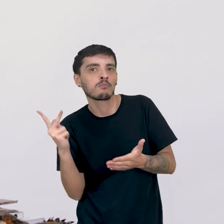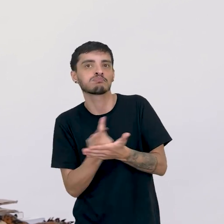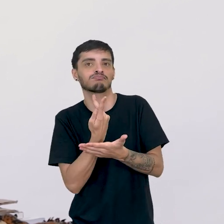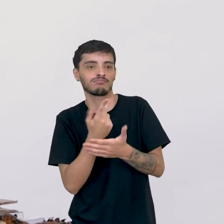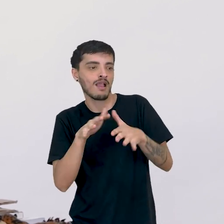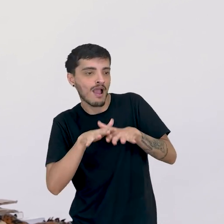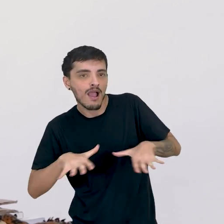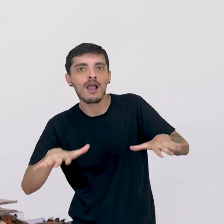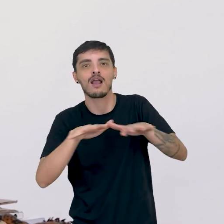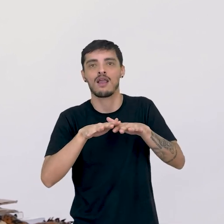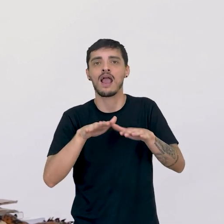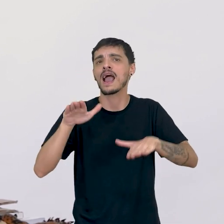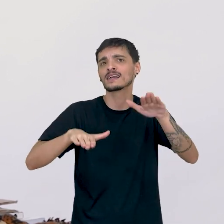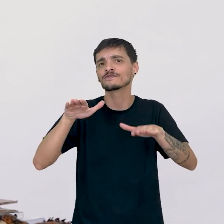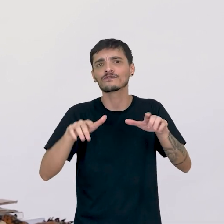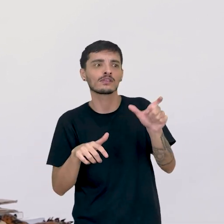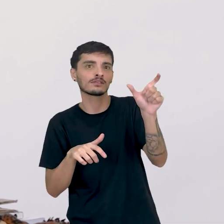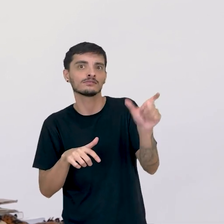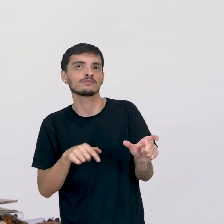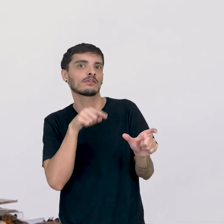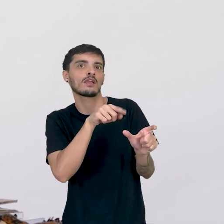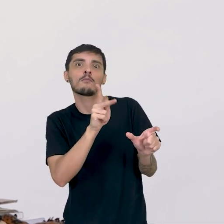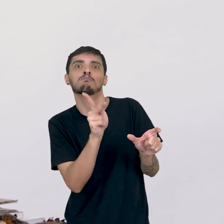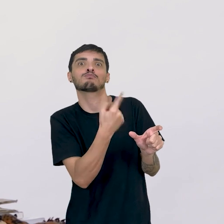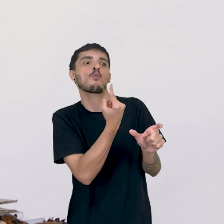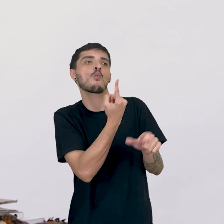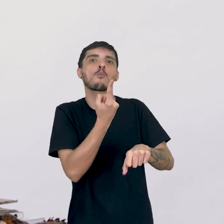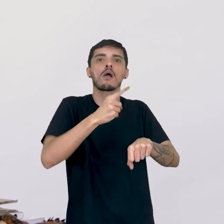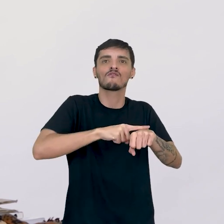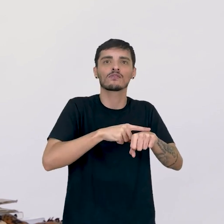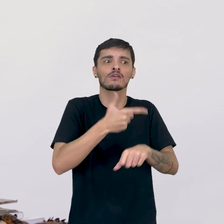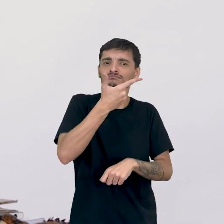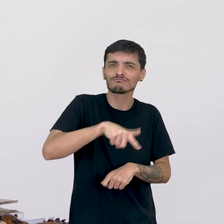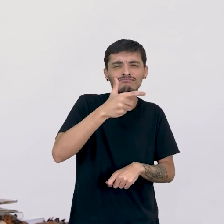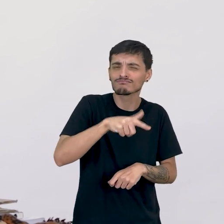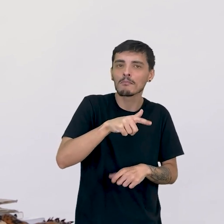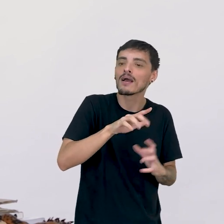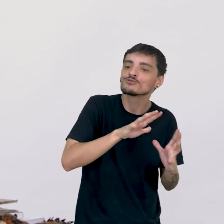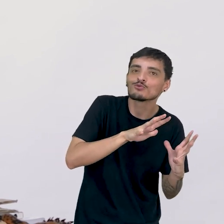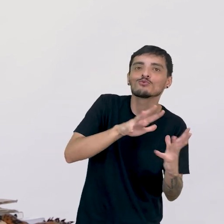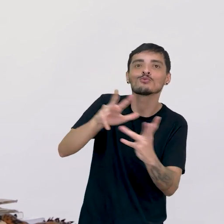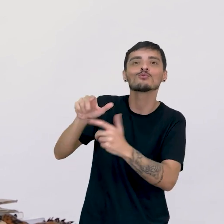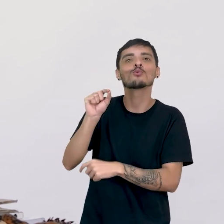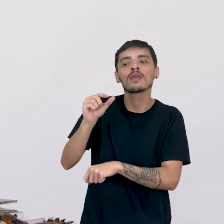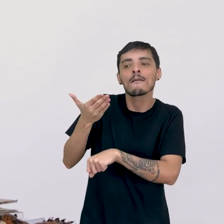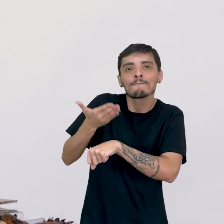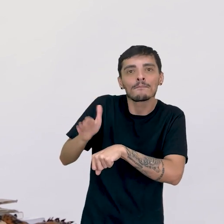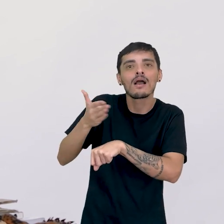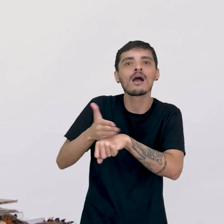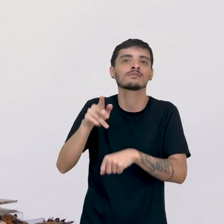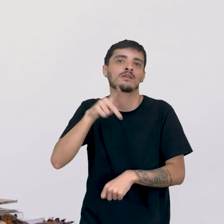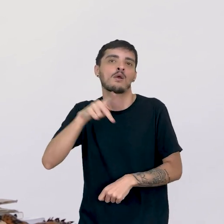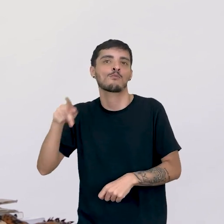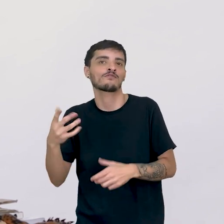dimensões, instantes, situações, episódicas ou insistentes, que compõem a memória do dia a dia do trabalho de